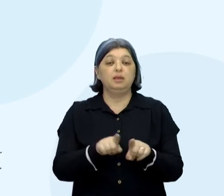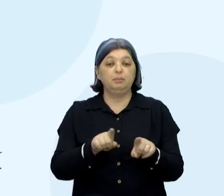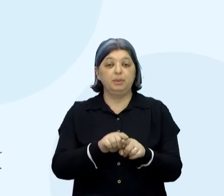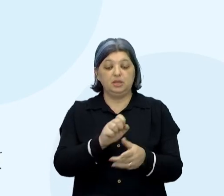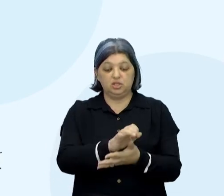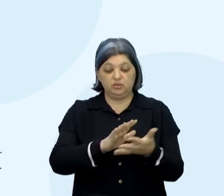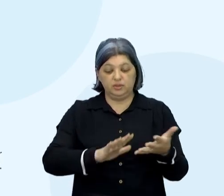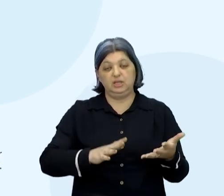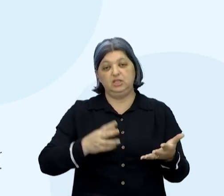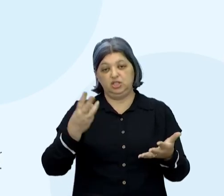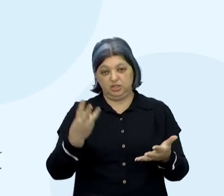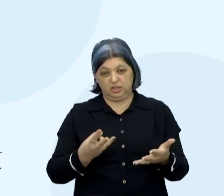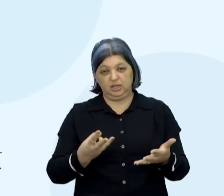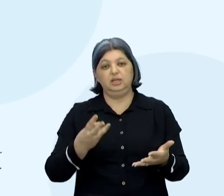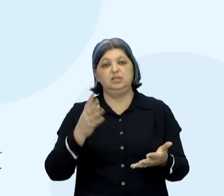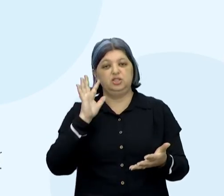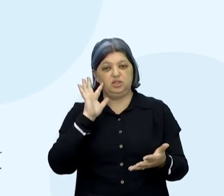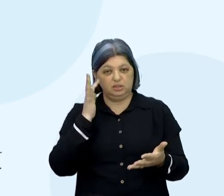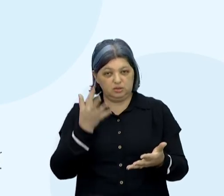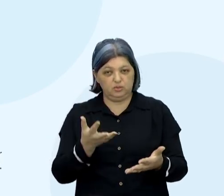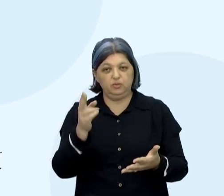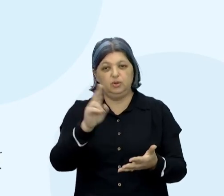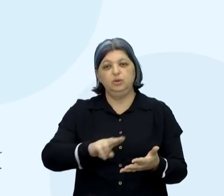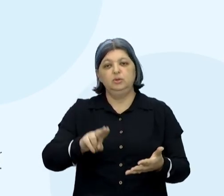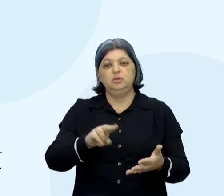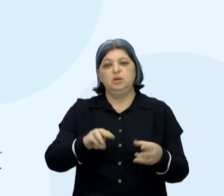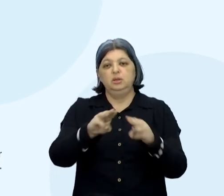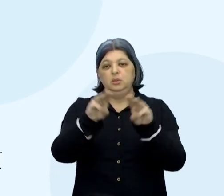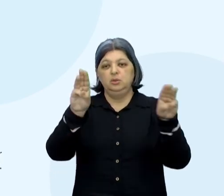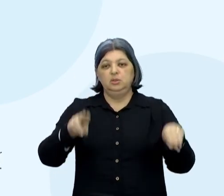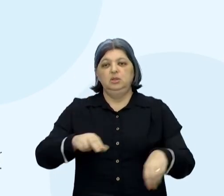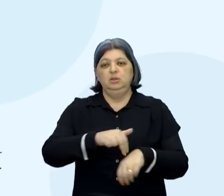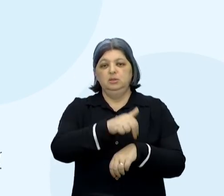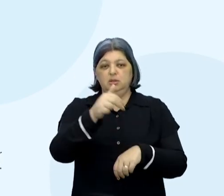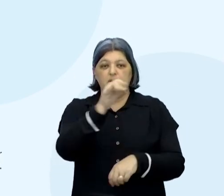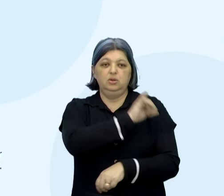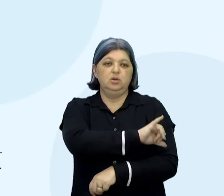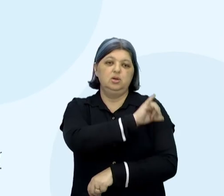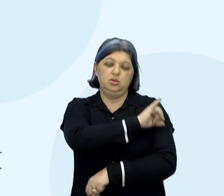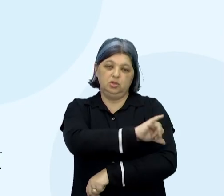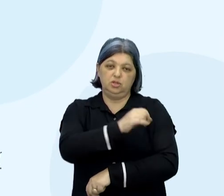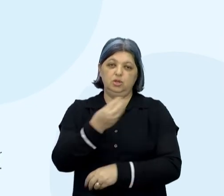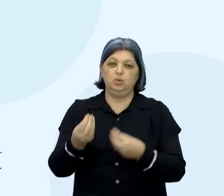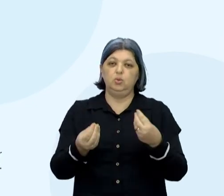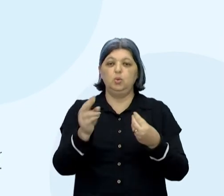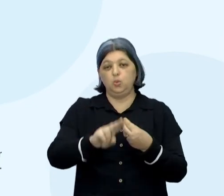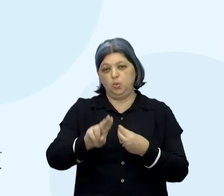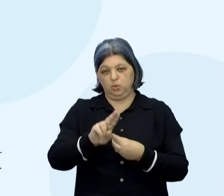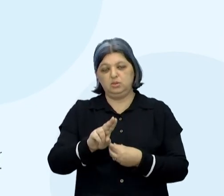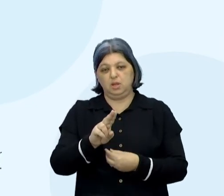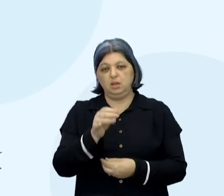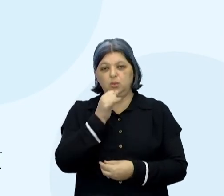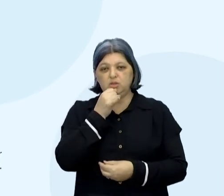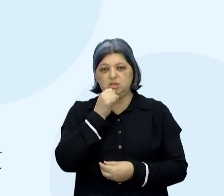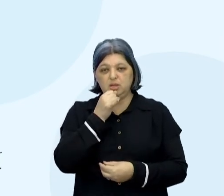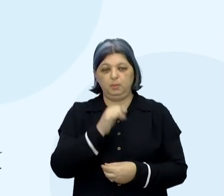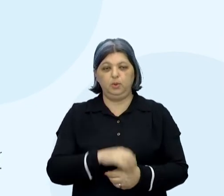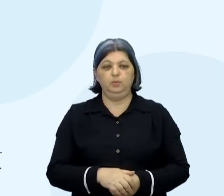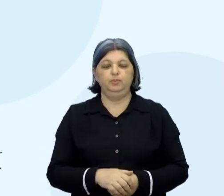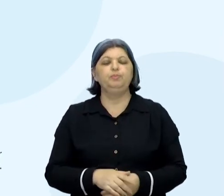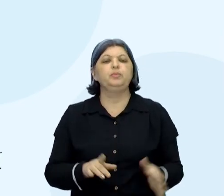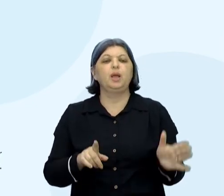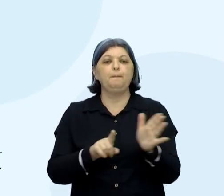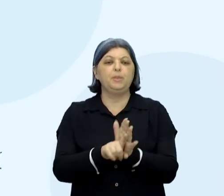3, utilizando o Museu Nacional do Rio de Janeiro como exemplo. Bem, perguntinha aí para